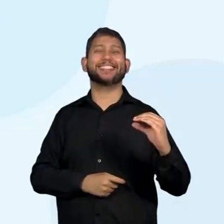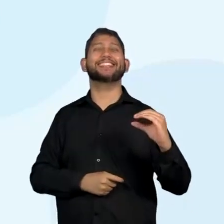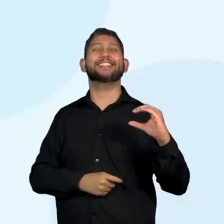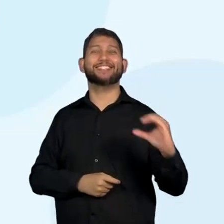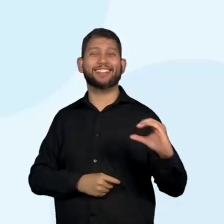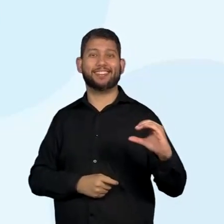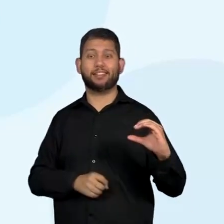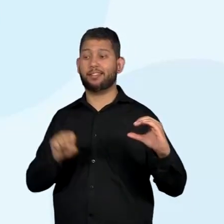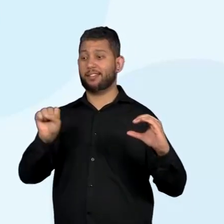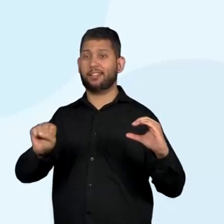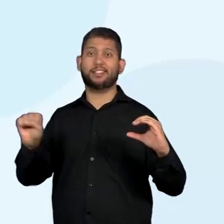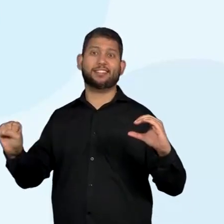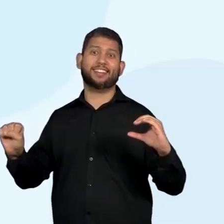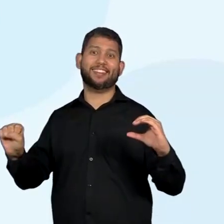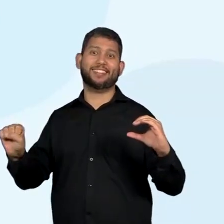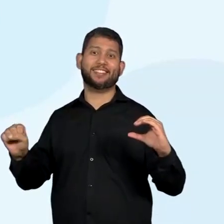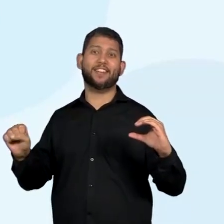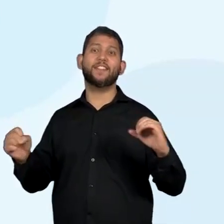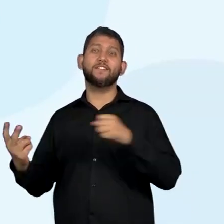adjetivo,